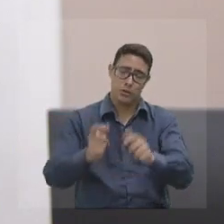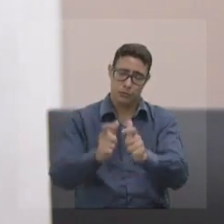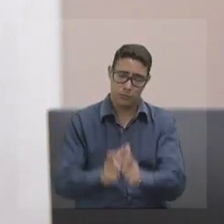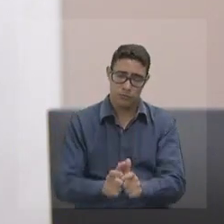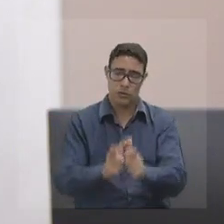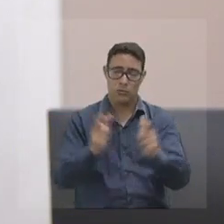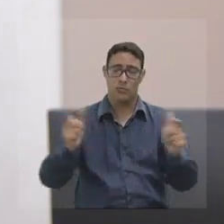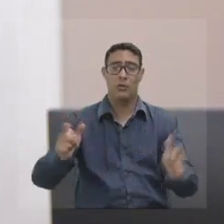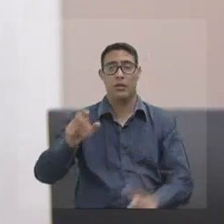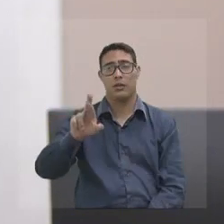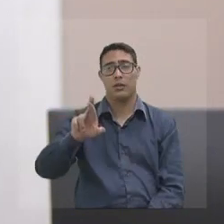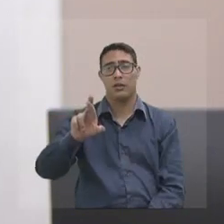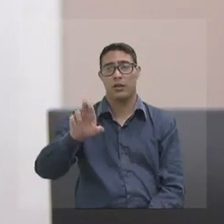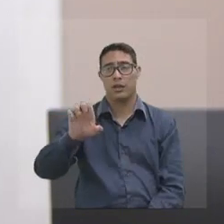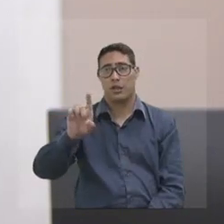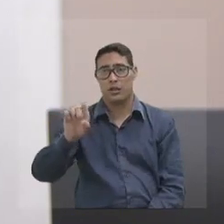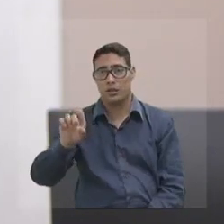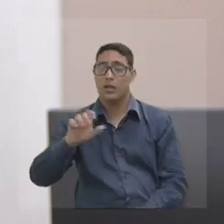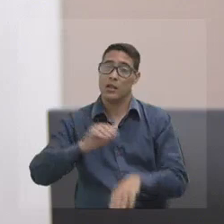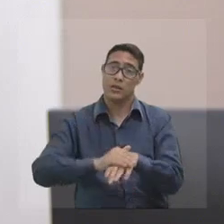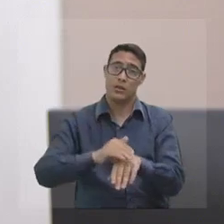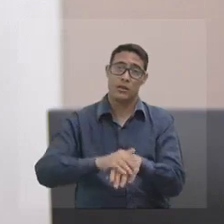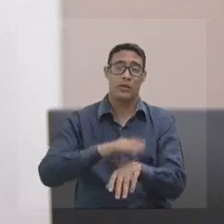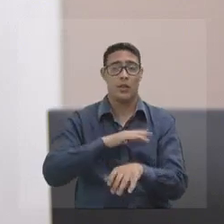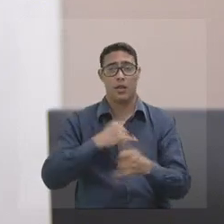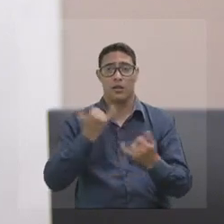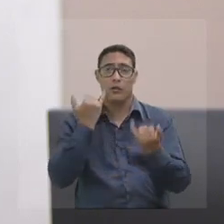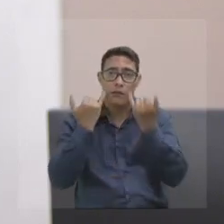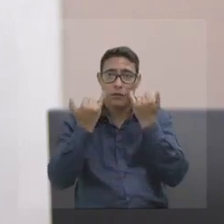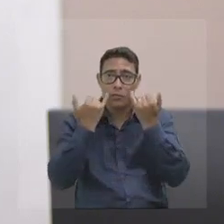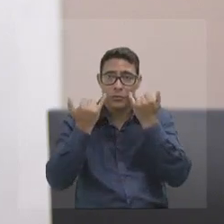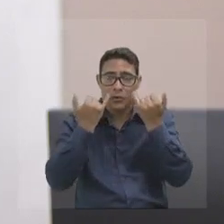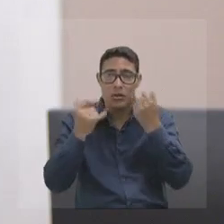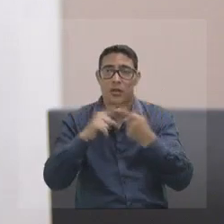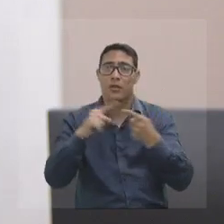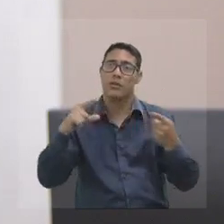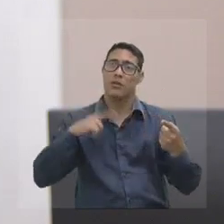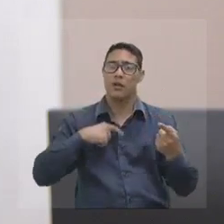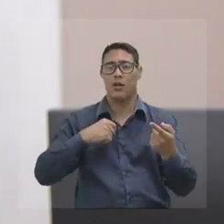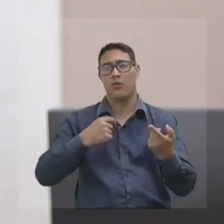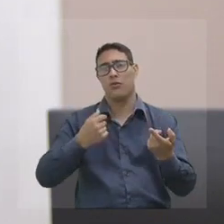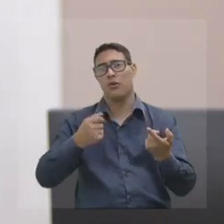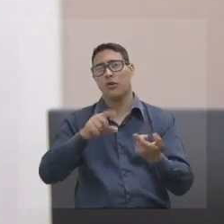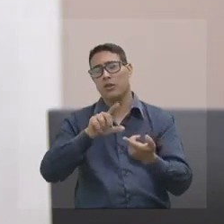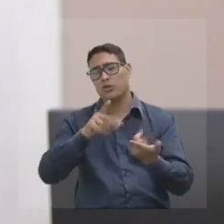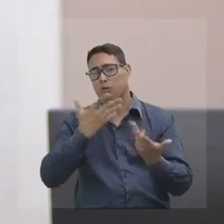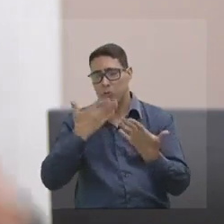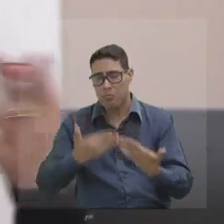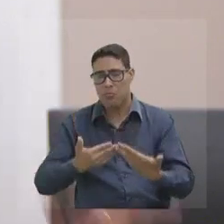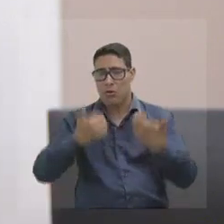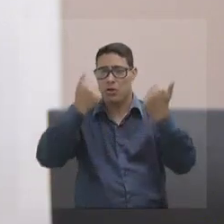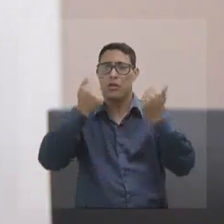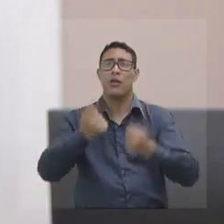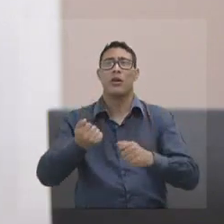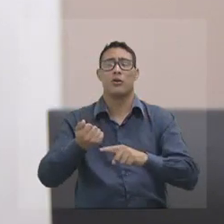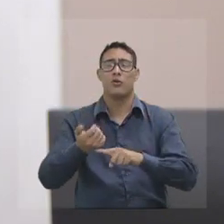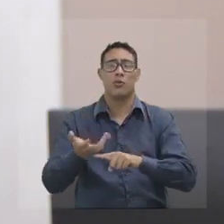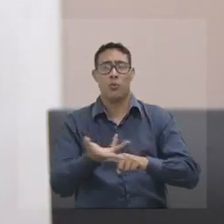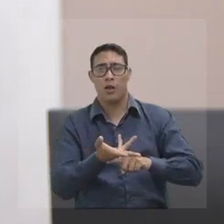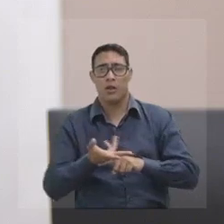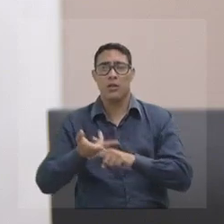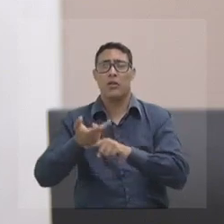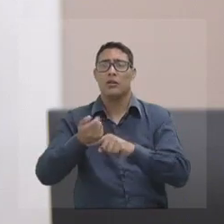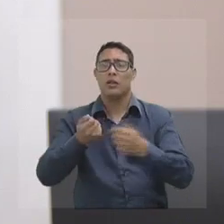que a gente tenha né informação e base de dados para definir prioridade de ação em relação a melhoria de qualidade da água seja através